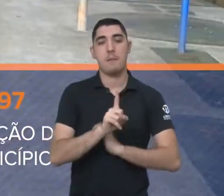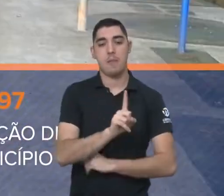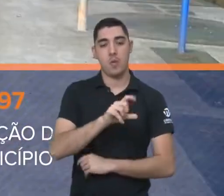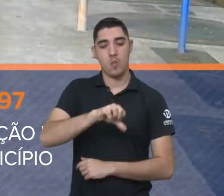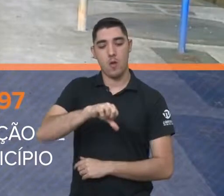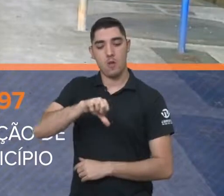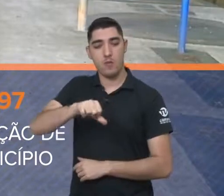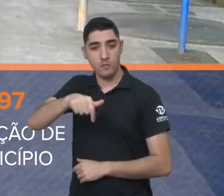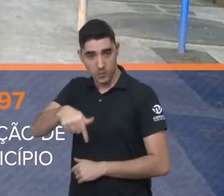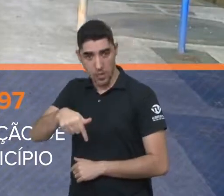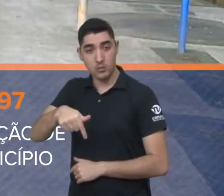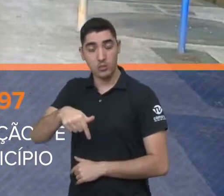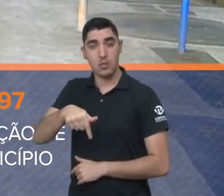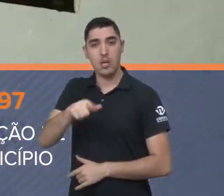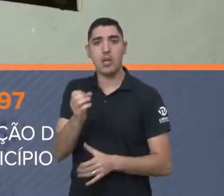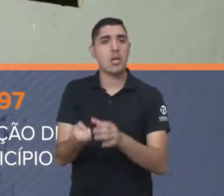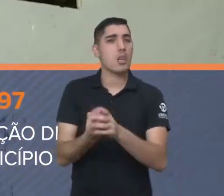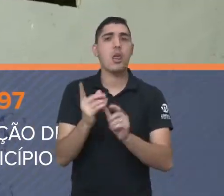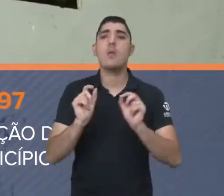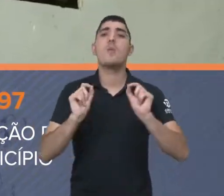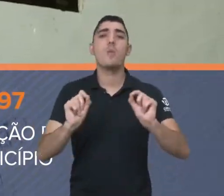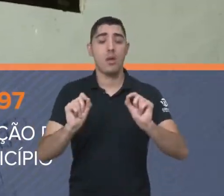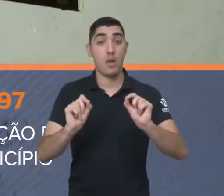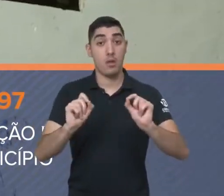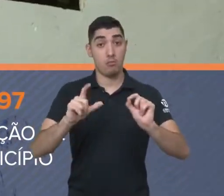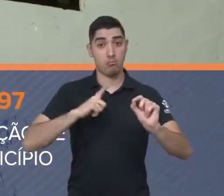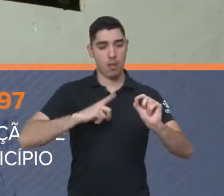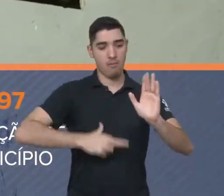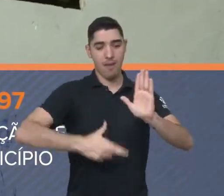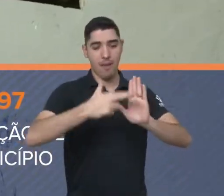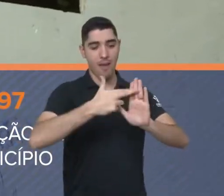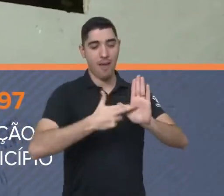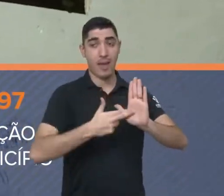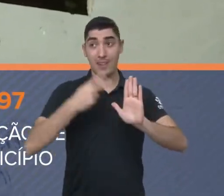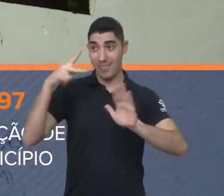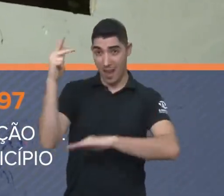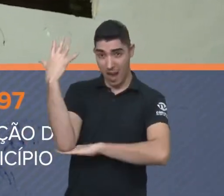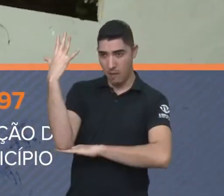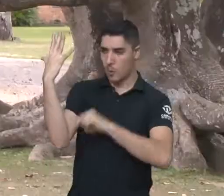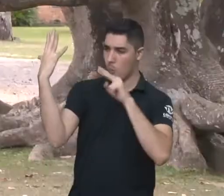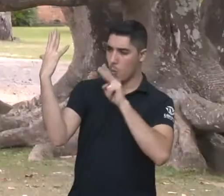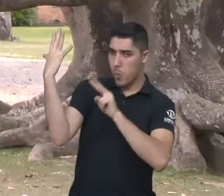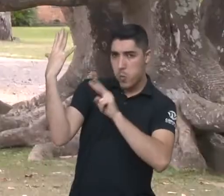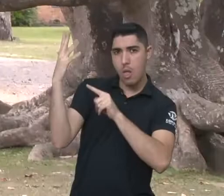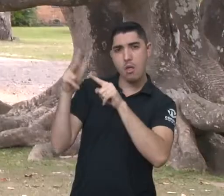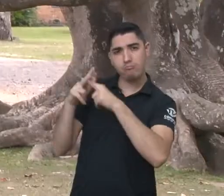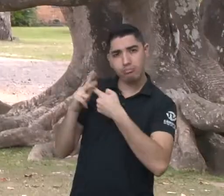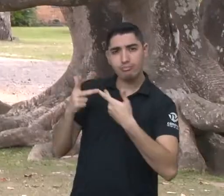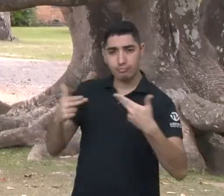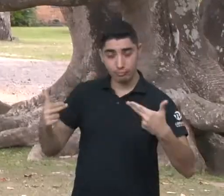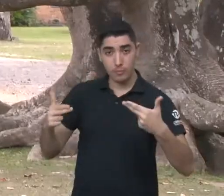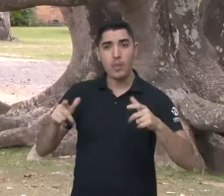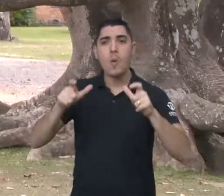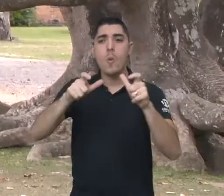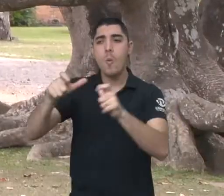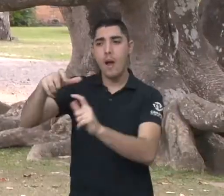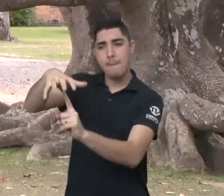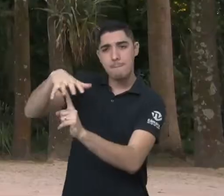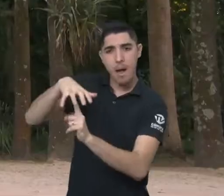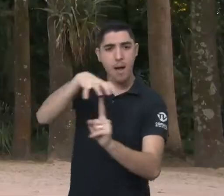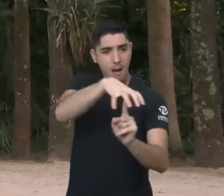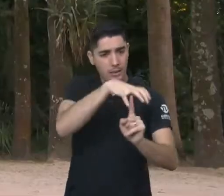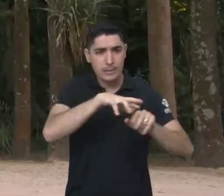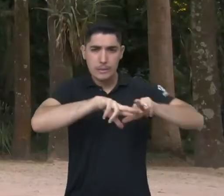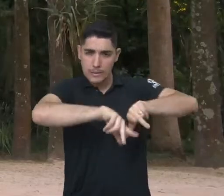de 1997 que estabelece normas para a manutenção das árvores. Além disso, parques e unidades